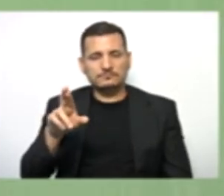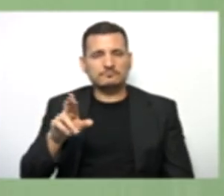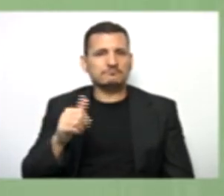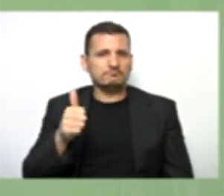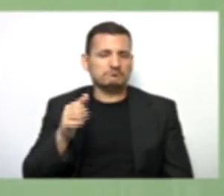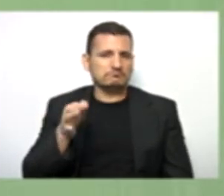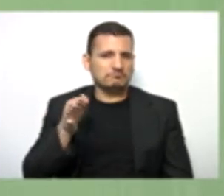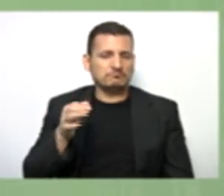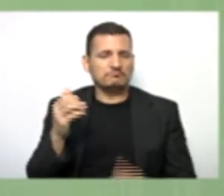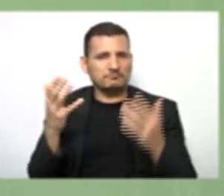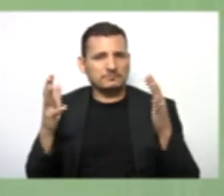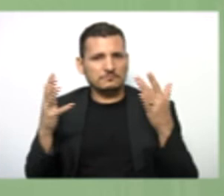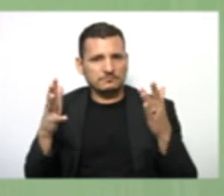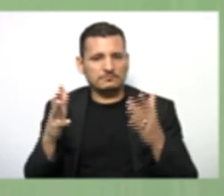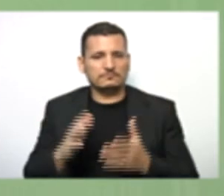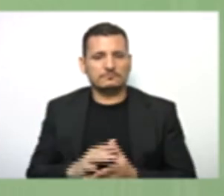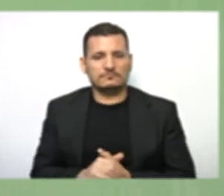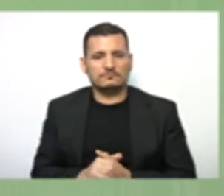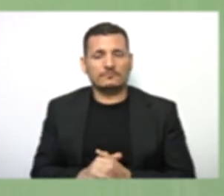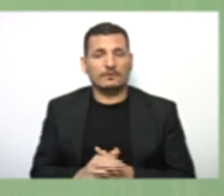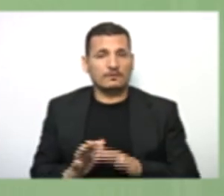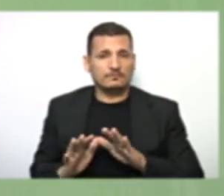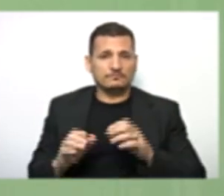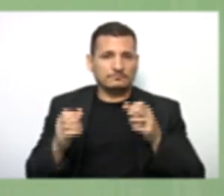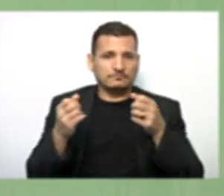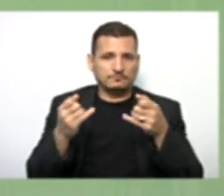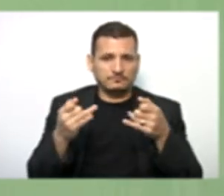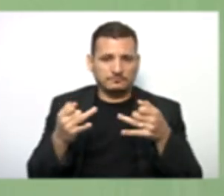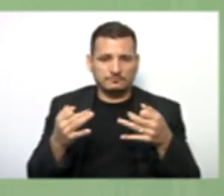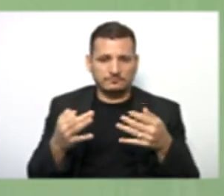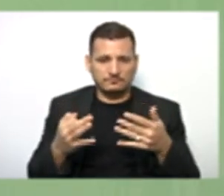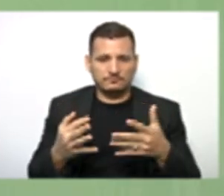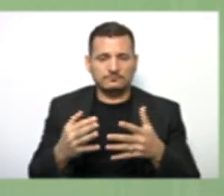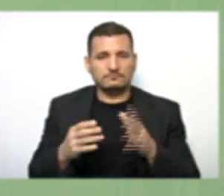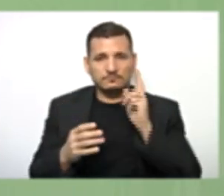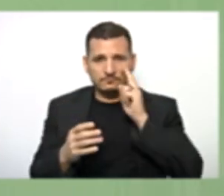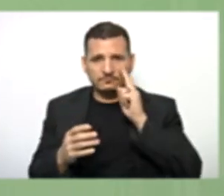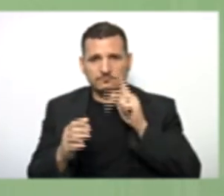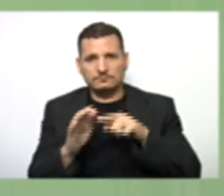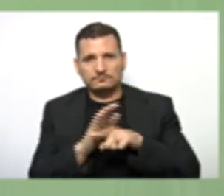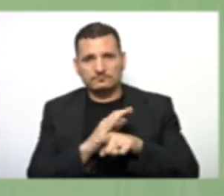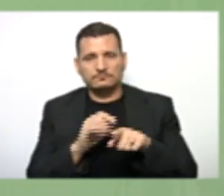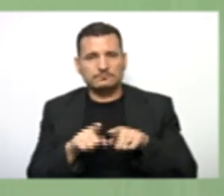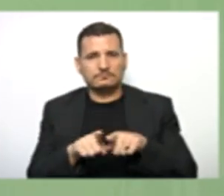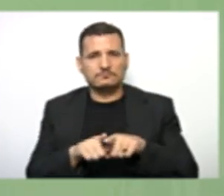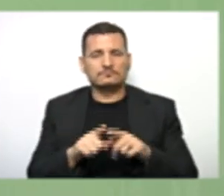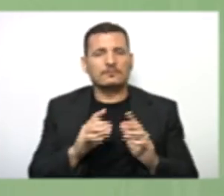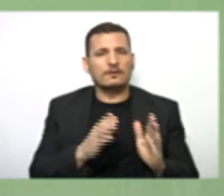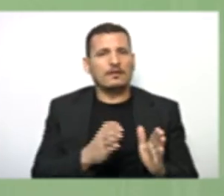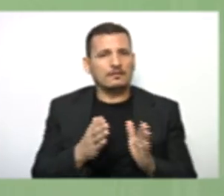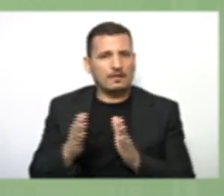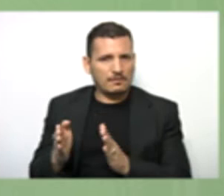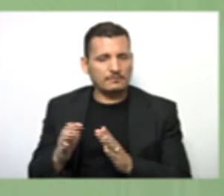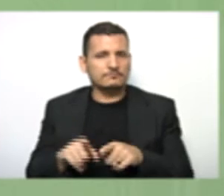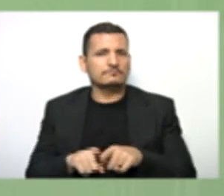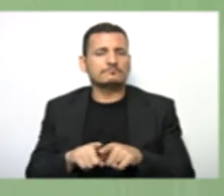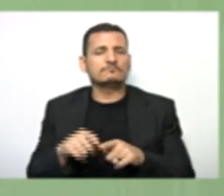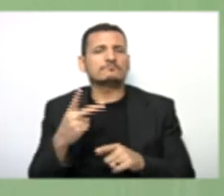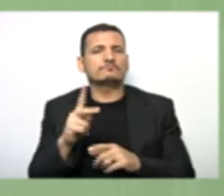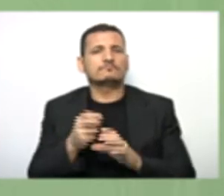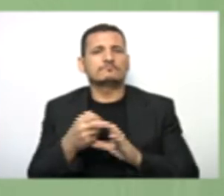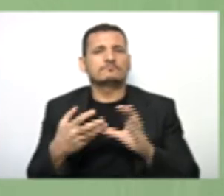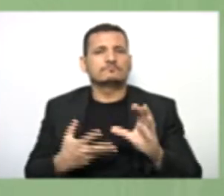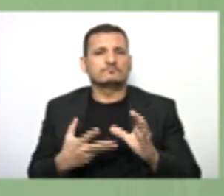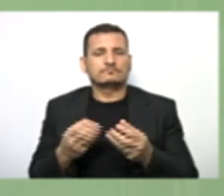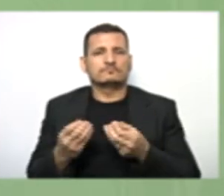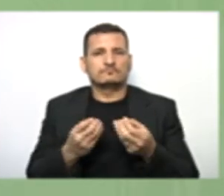parabéns. Só que só explicando, né? Lembrando que estava perguntando também, além de quais são as etapas e o que as caracteriza, né? Então a